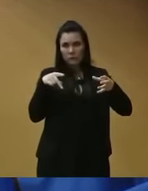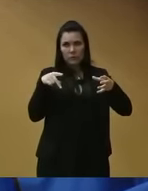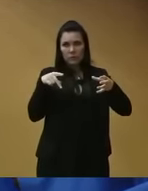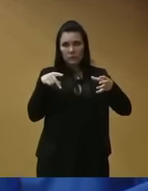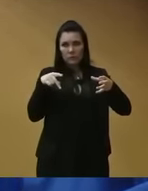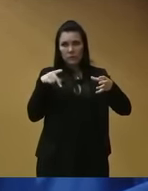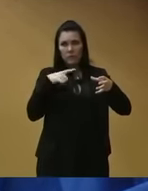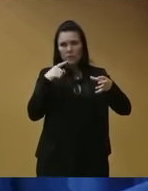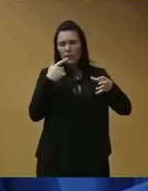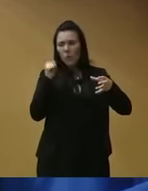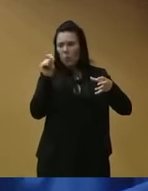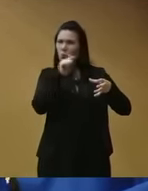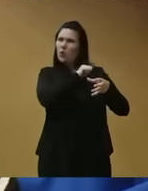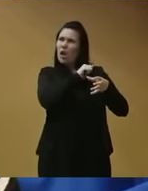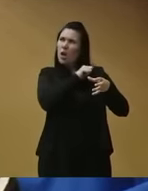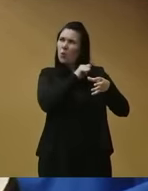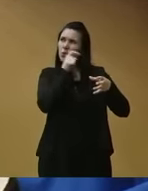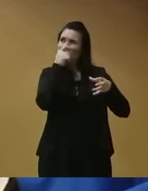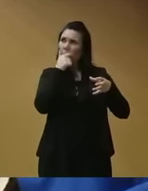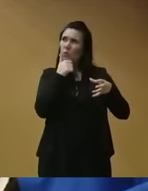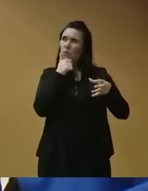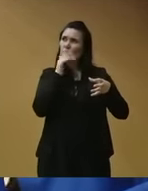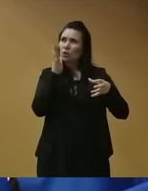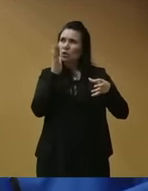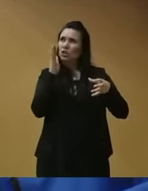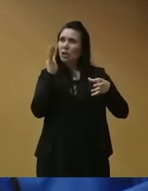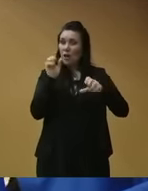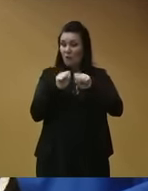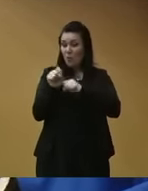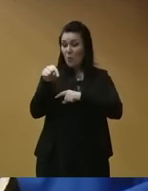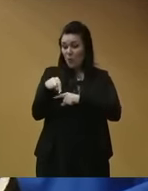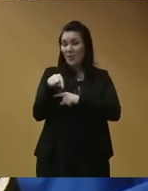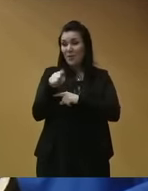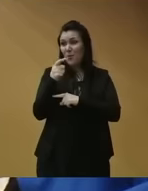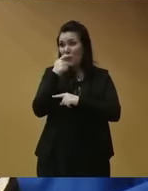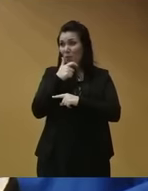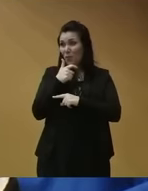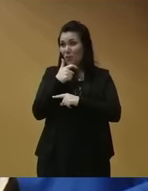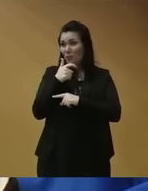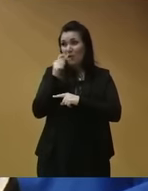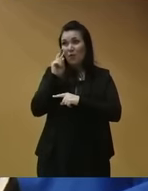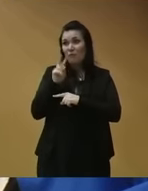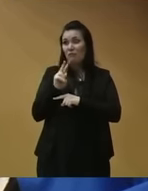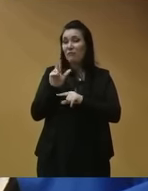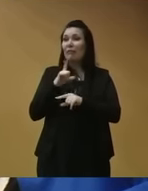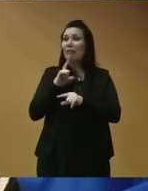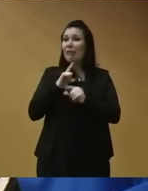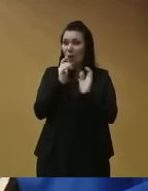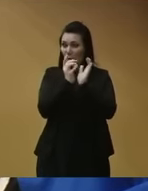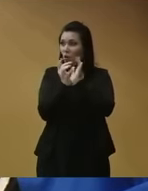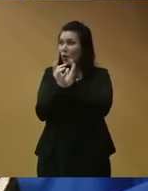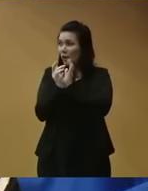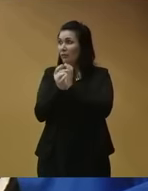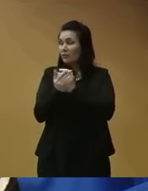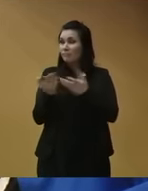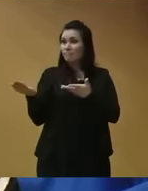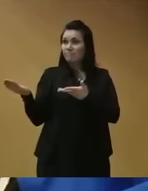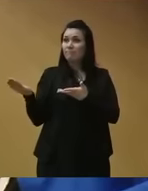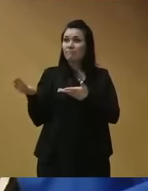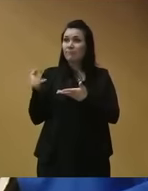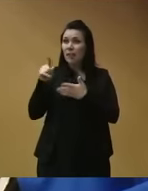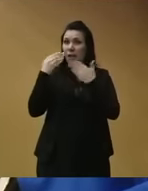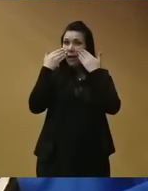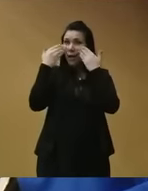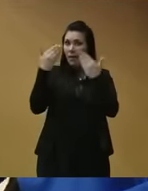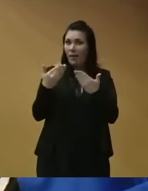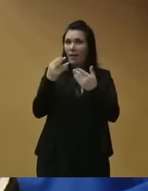outro aluno meu que passou por aqui hoje. E são esses colegas que fazem, que são o rosto da